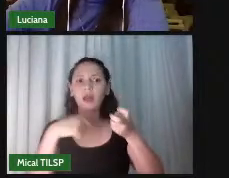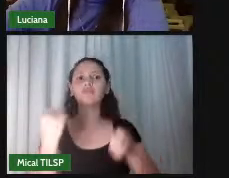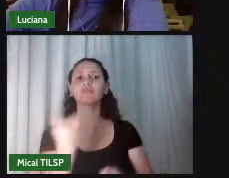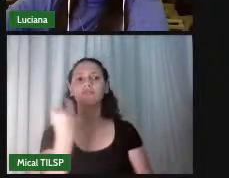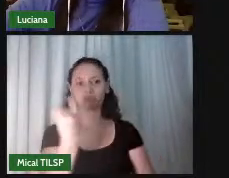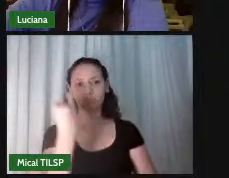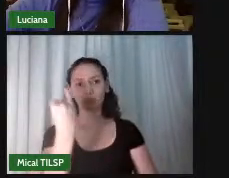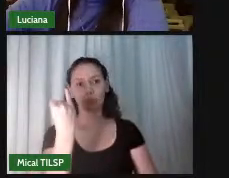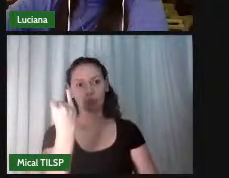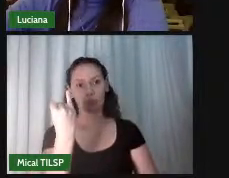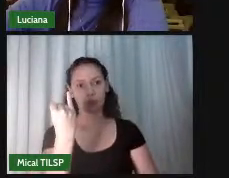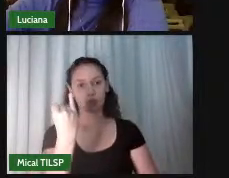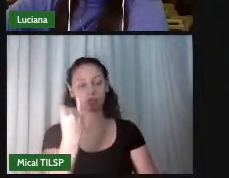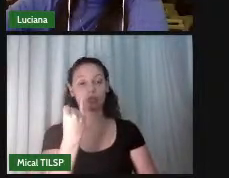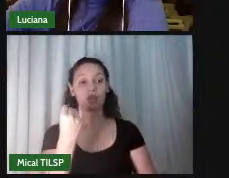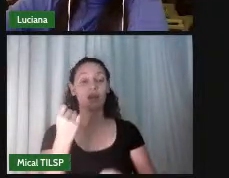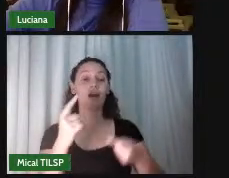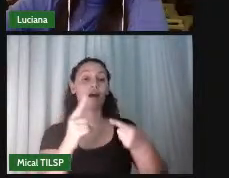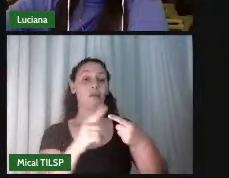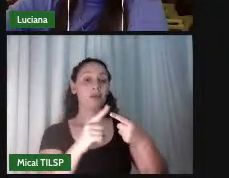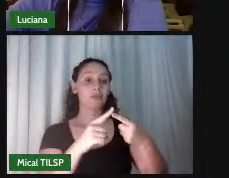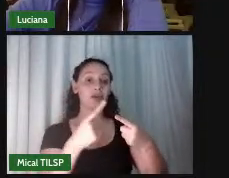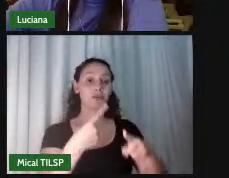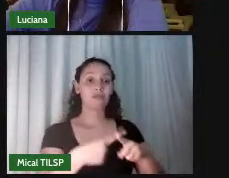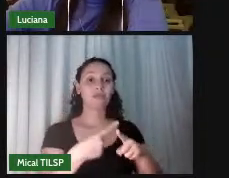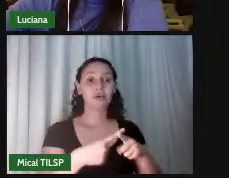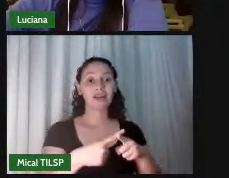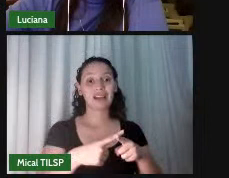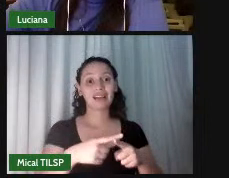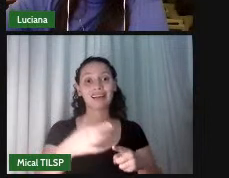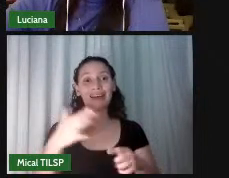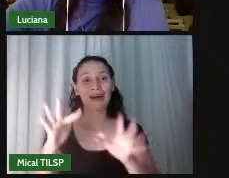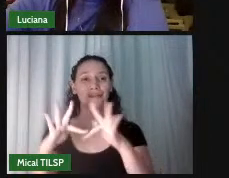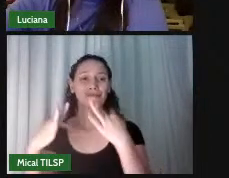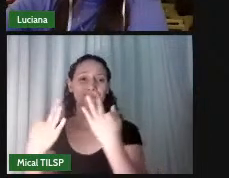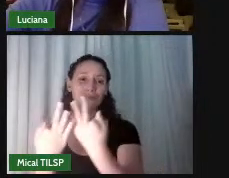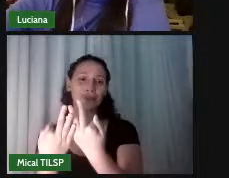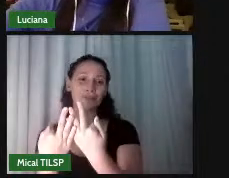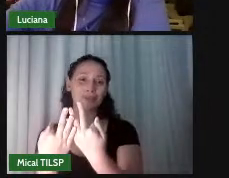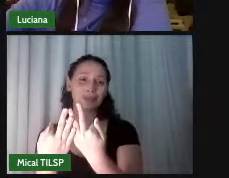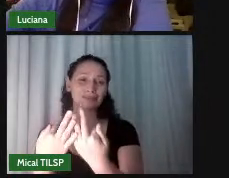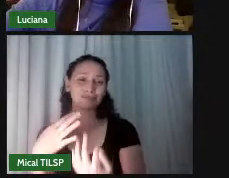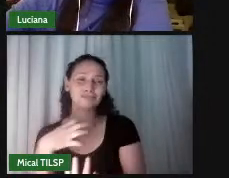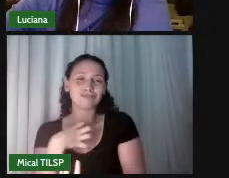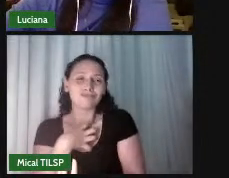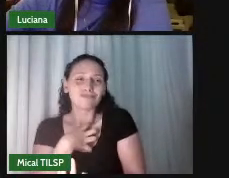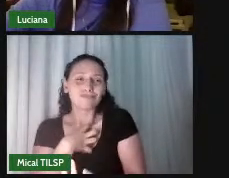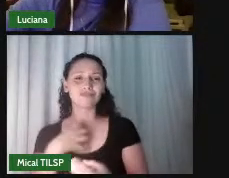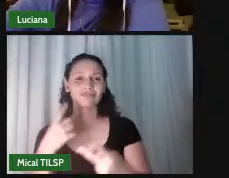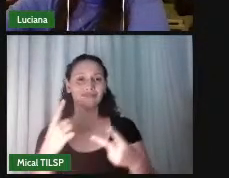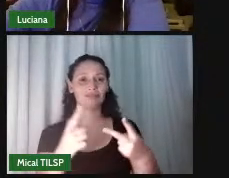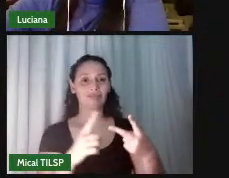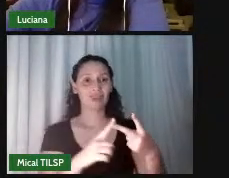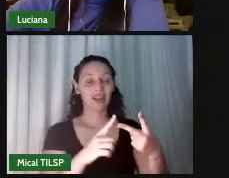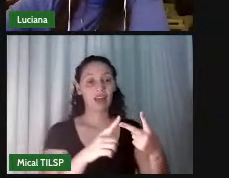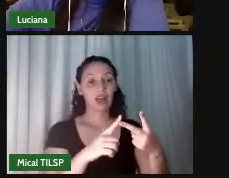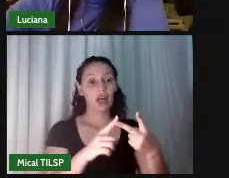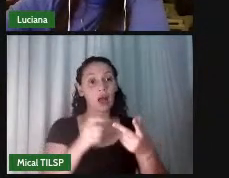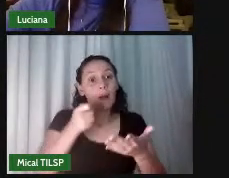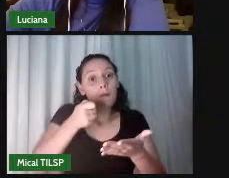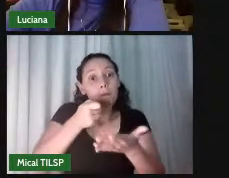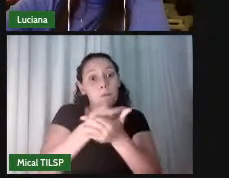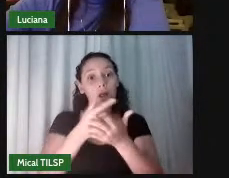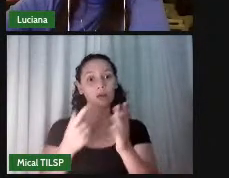família, pagamentos de seguro, identificação da vítima. Se a gente não sabe quem é a vítima, a gente, às vezes, não chega na autoria do crime,